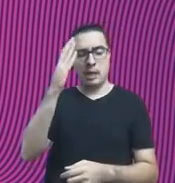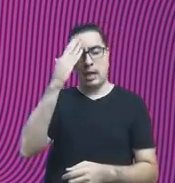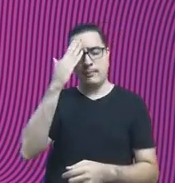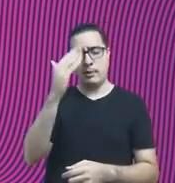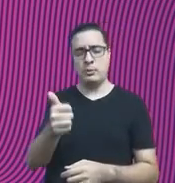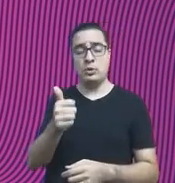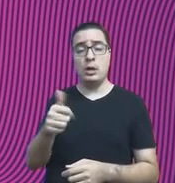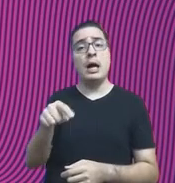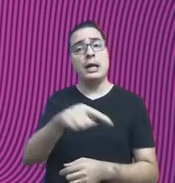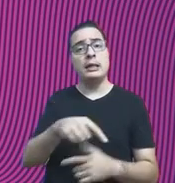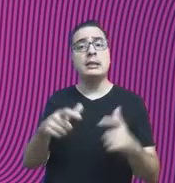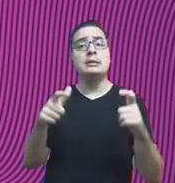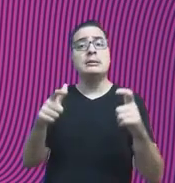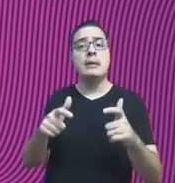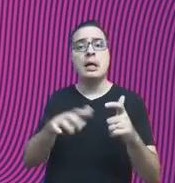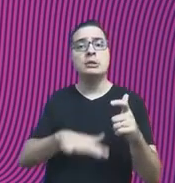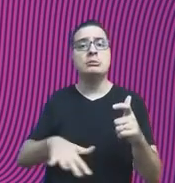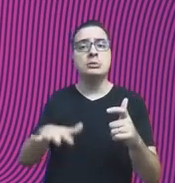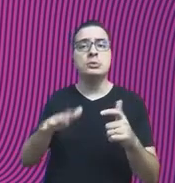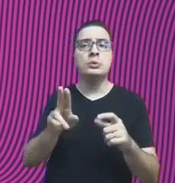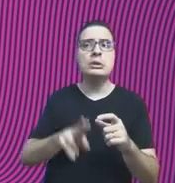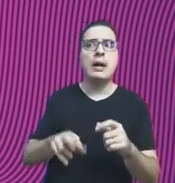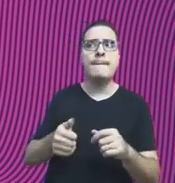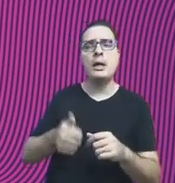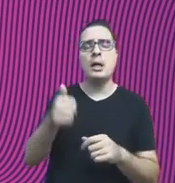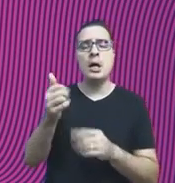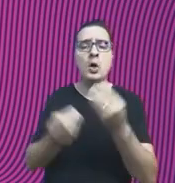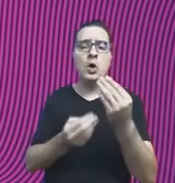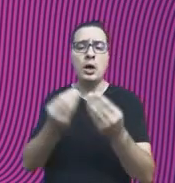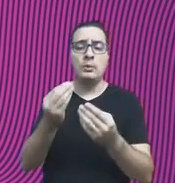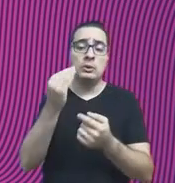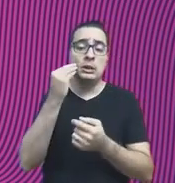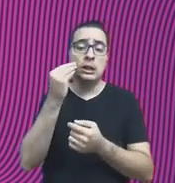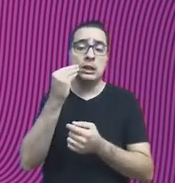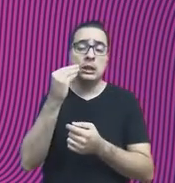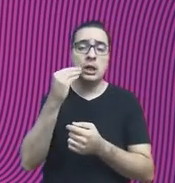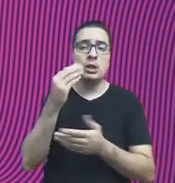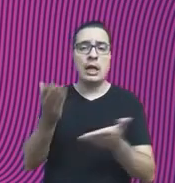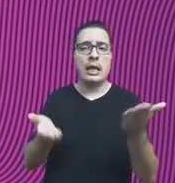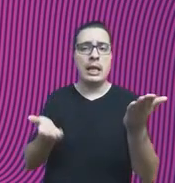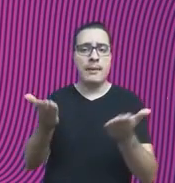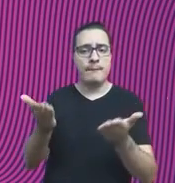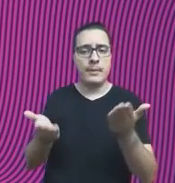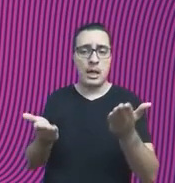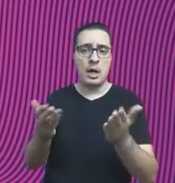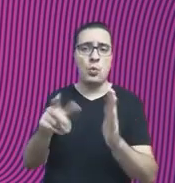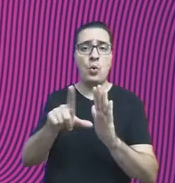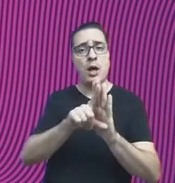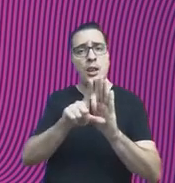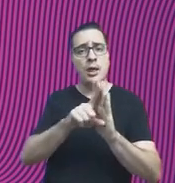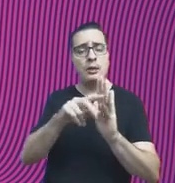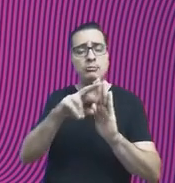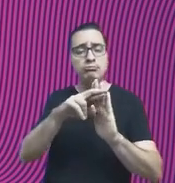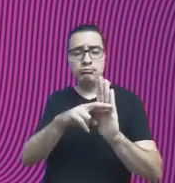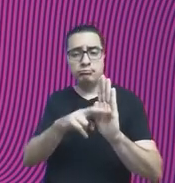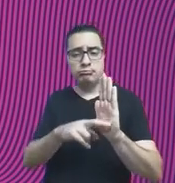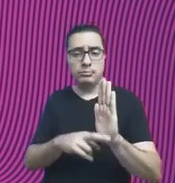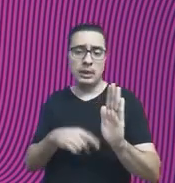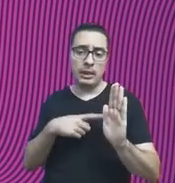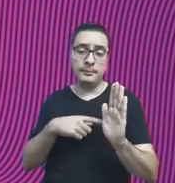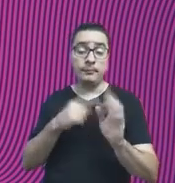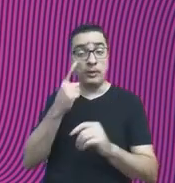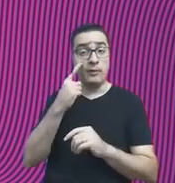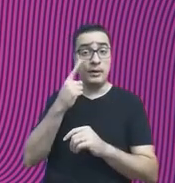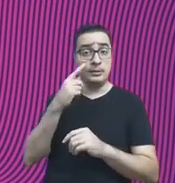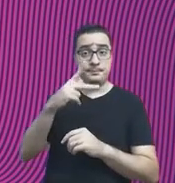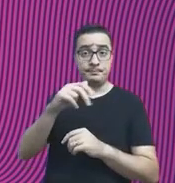explorar melhor isso, tentando, obviamente, equilibrar com a questão regulatória. Mas eu vejo o próprio Paulo Rebelo, o atual presidente da